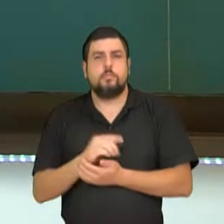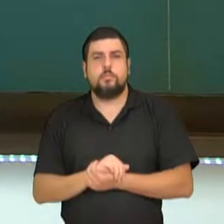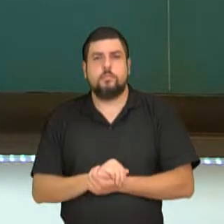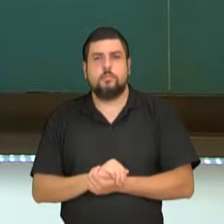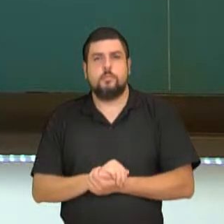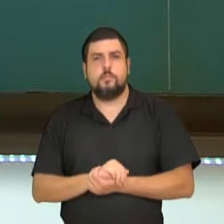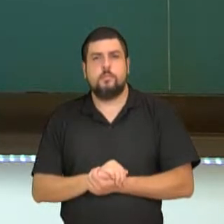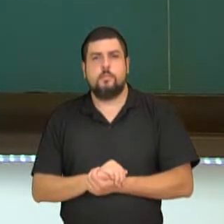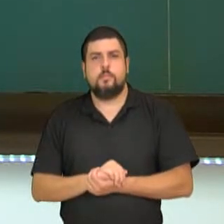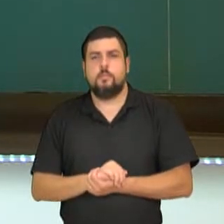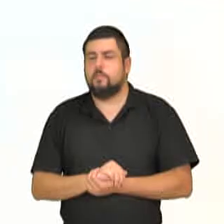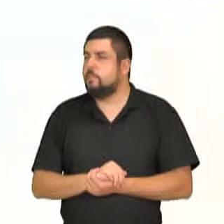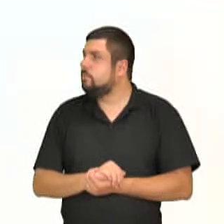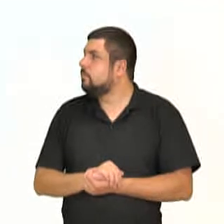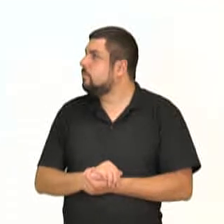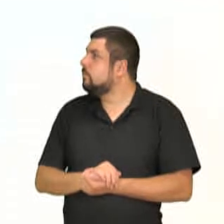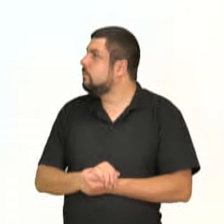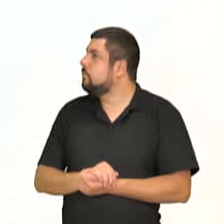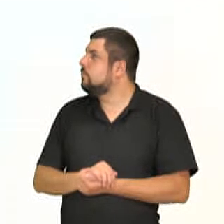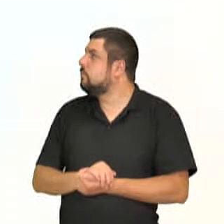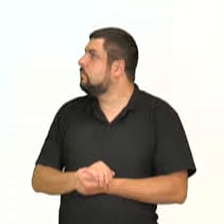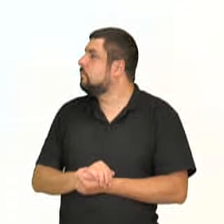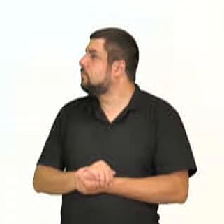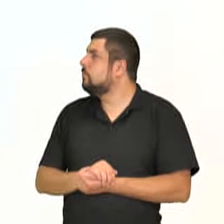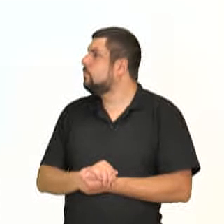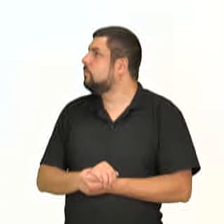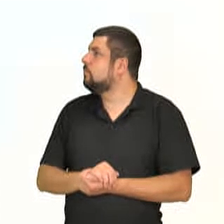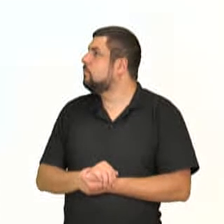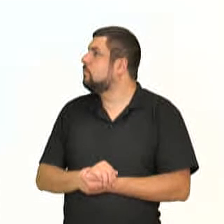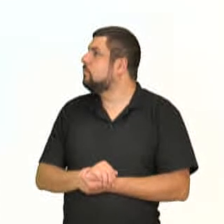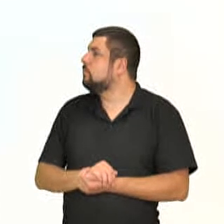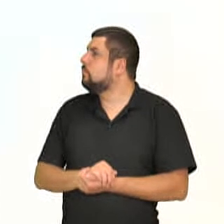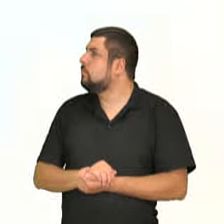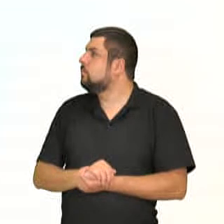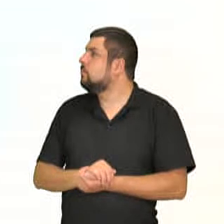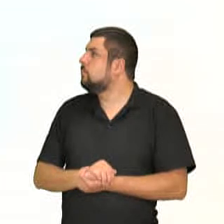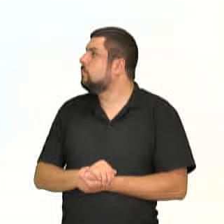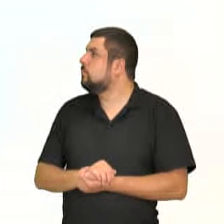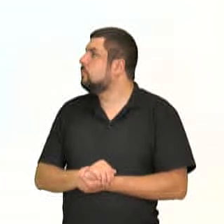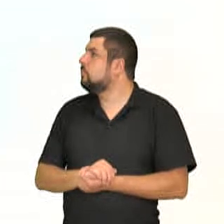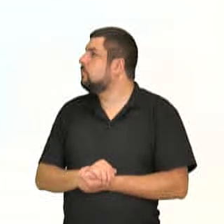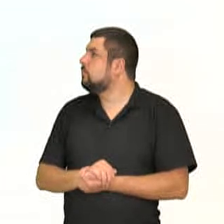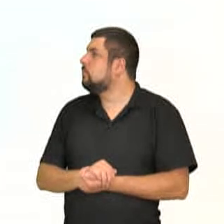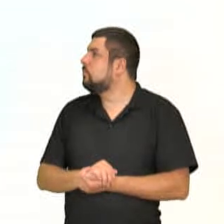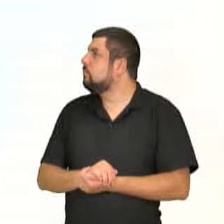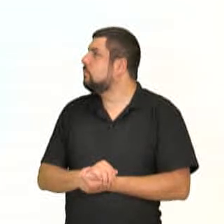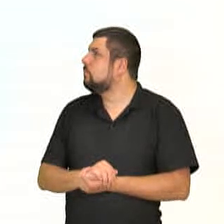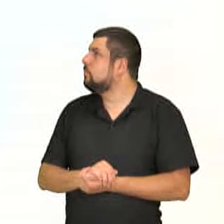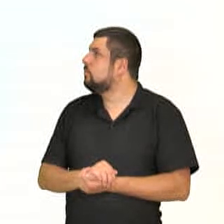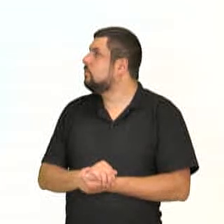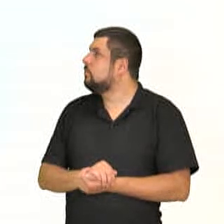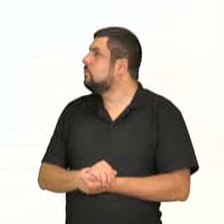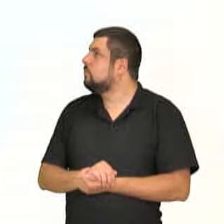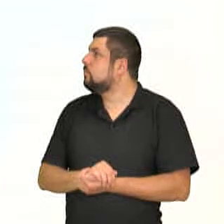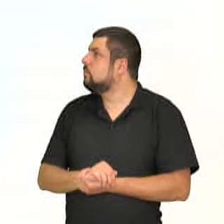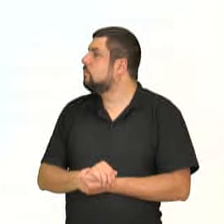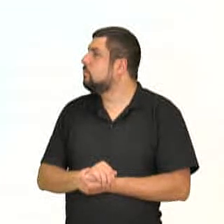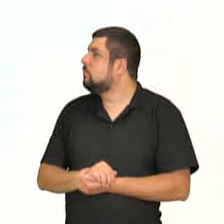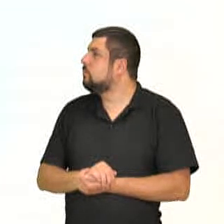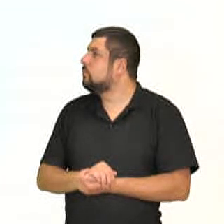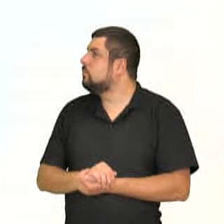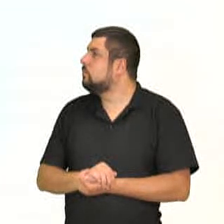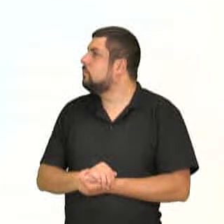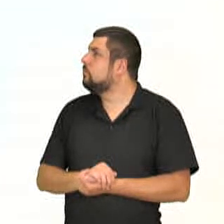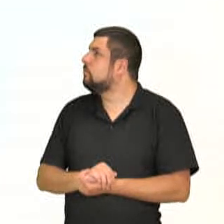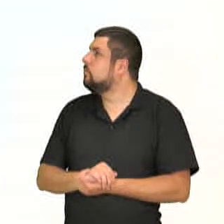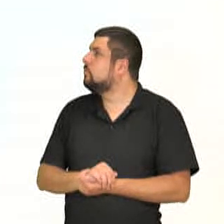formas neutras se usam frequentemente para indicar coisas, sucessos são